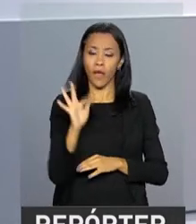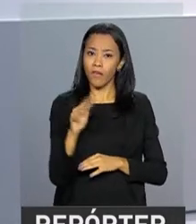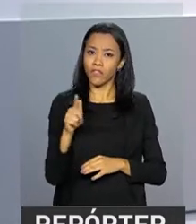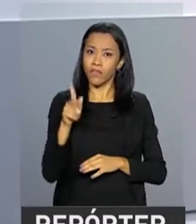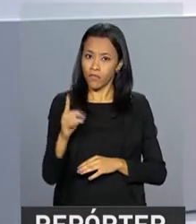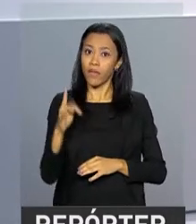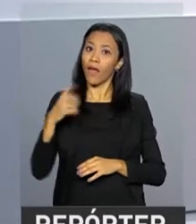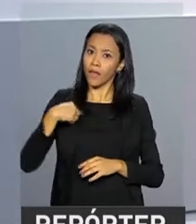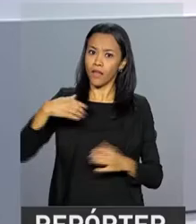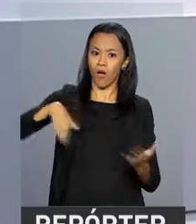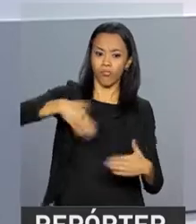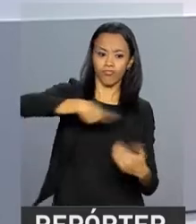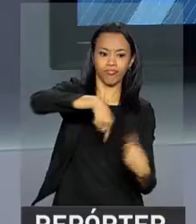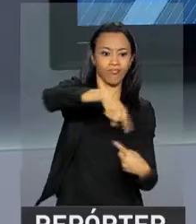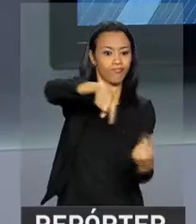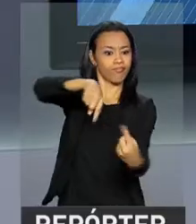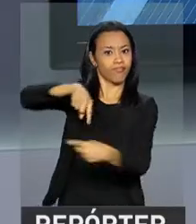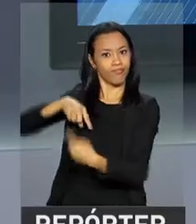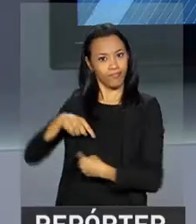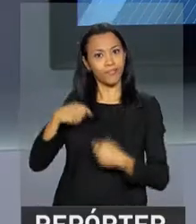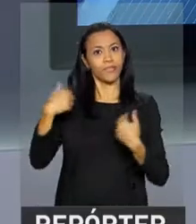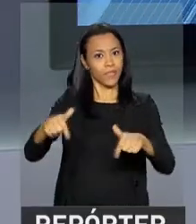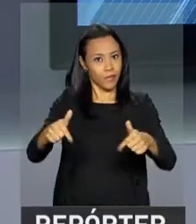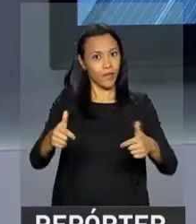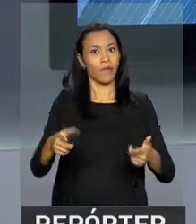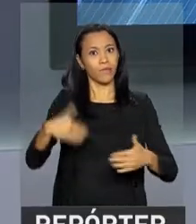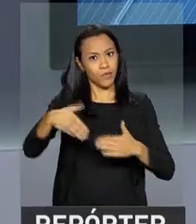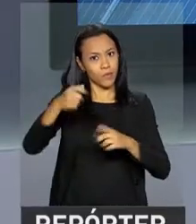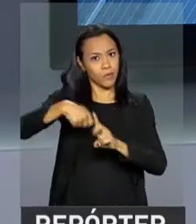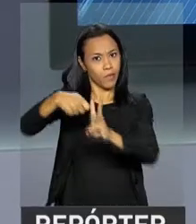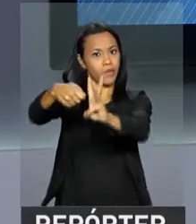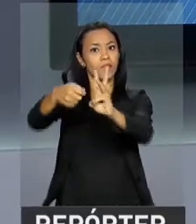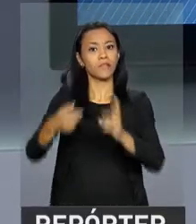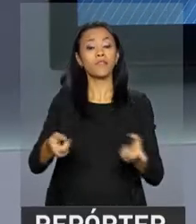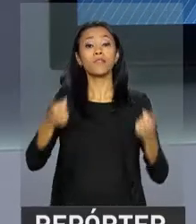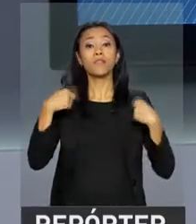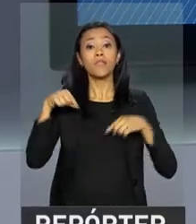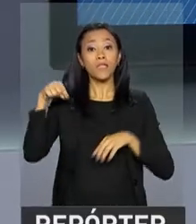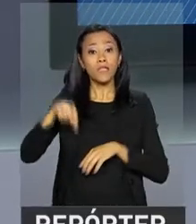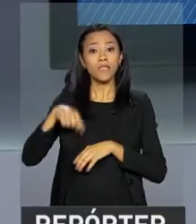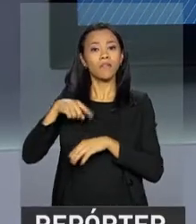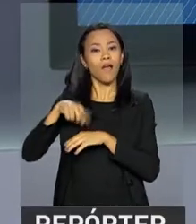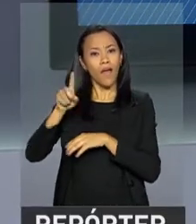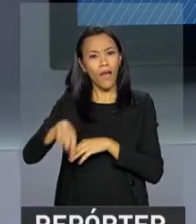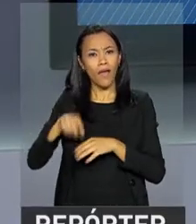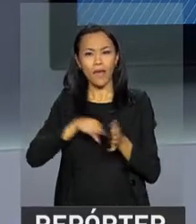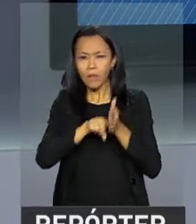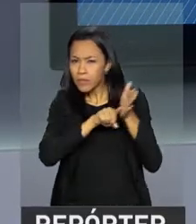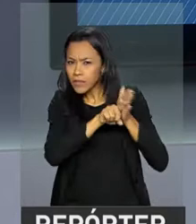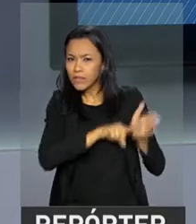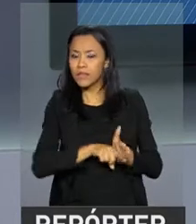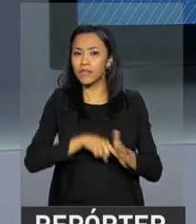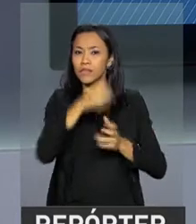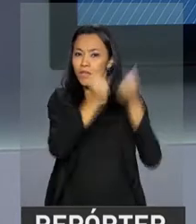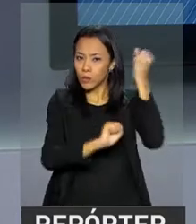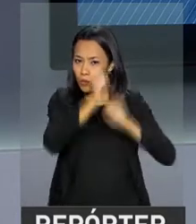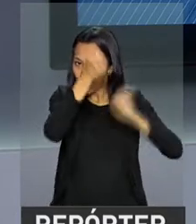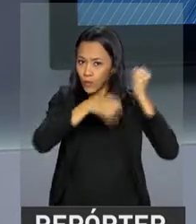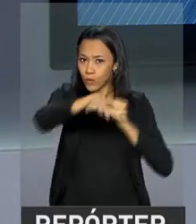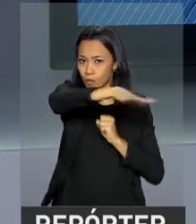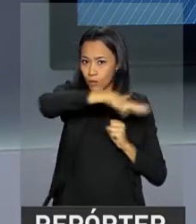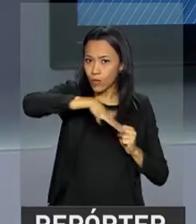para os próximos meses o indicador leva em consideração dados da sondagem da indústria de serviços e do